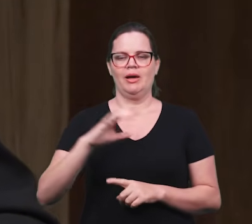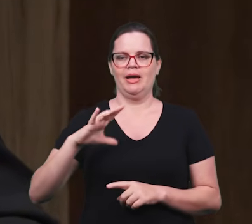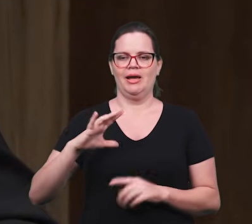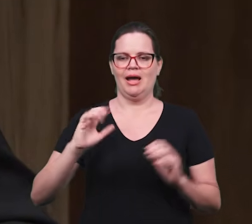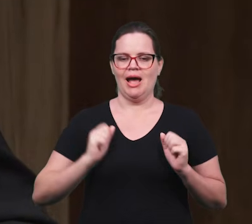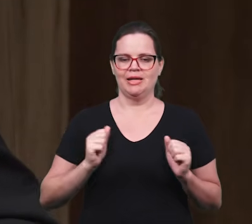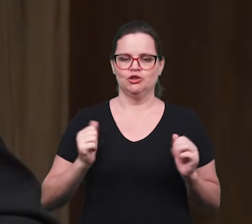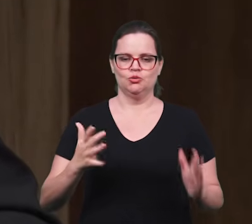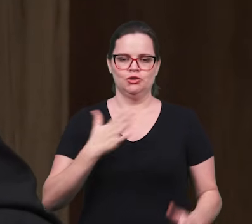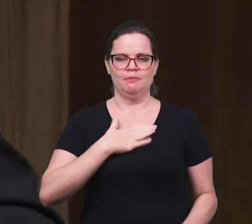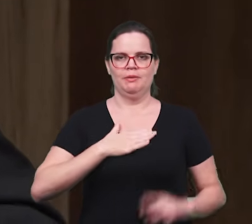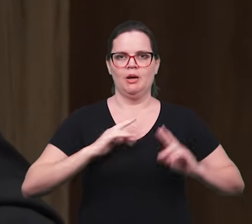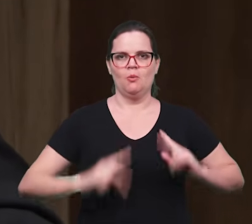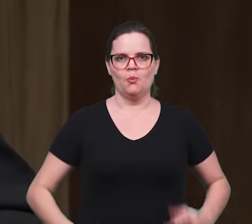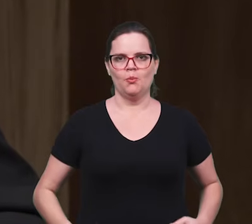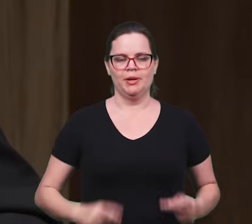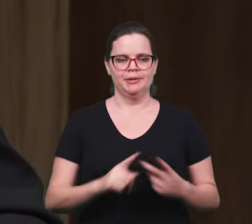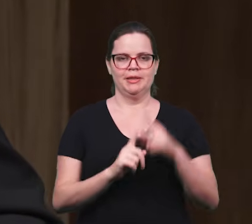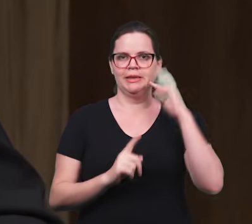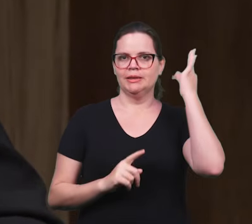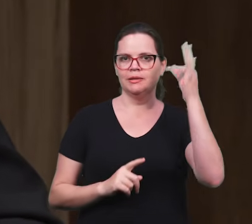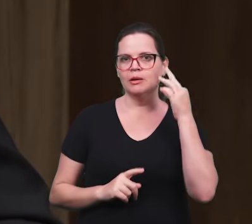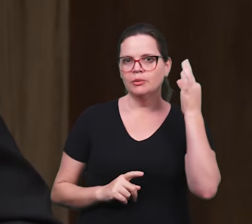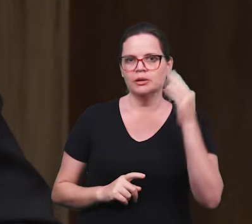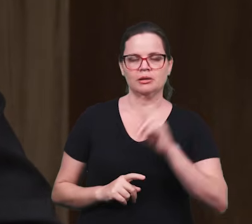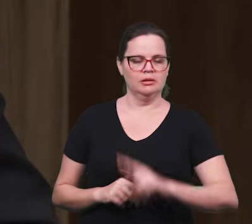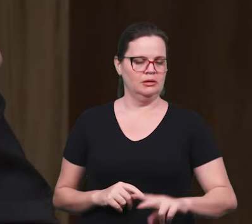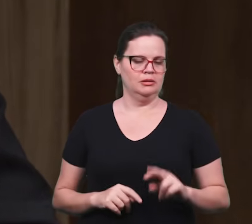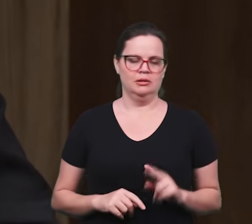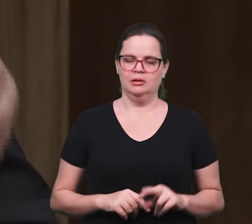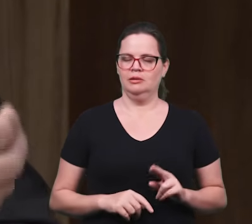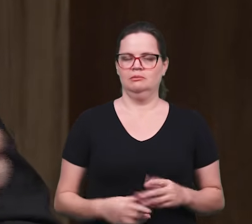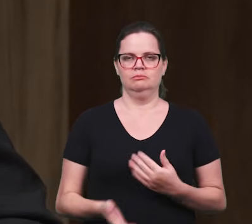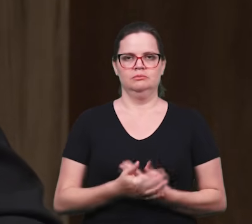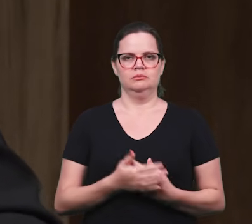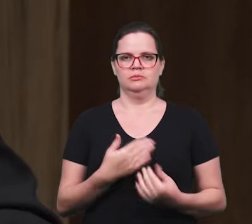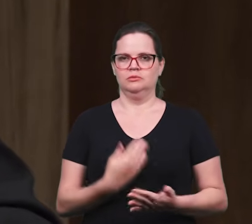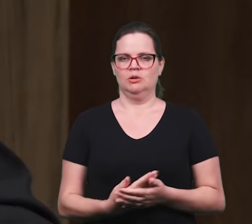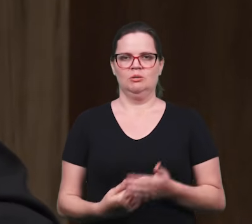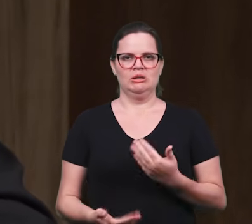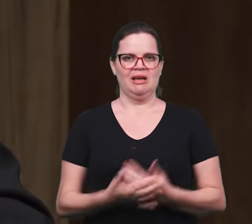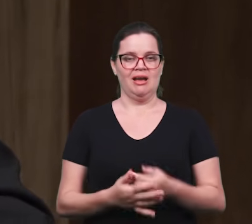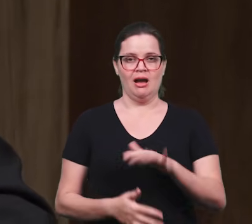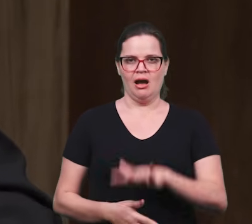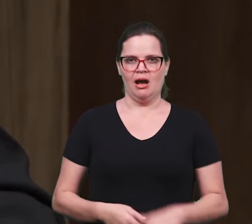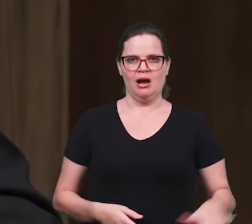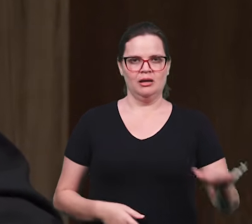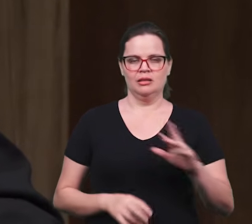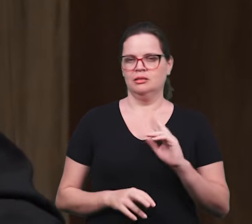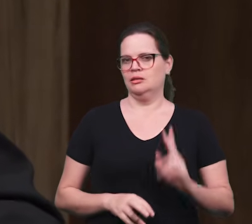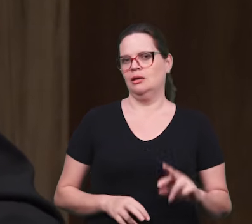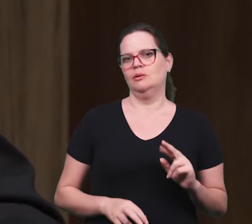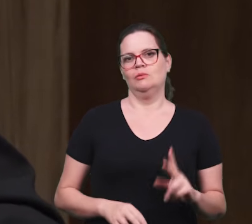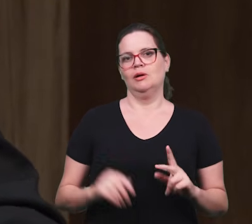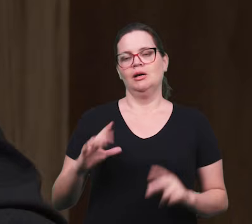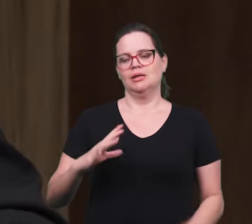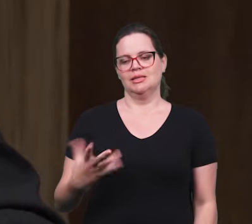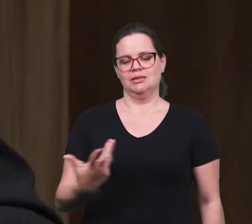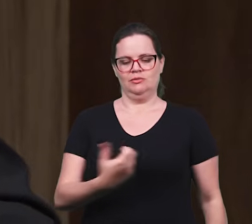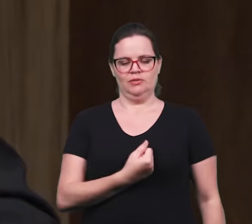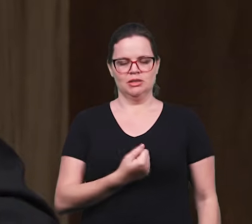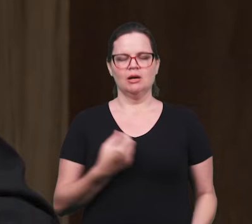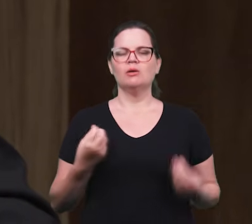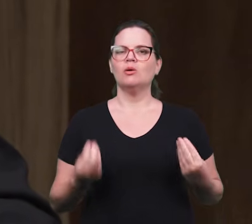não vem por uma teoria, por uma teoria, seja qual for a área de atuação, né? Ela não vem por